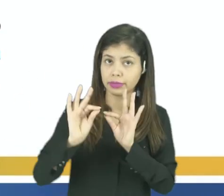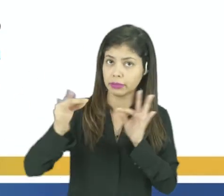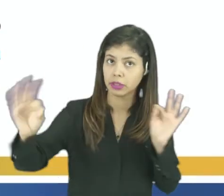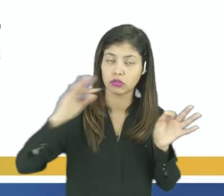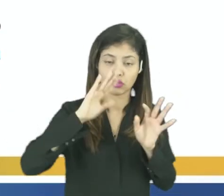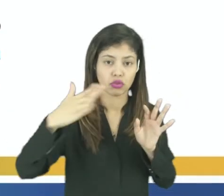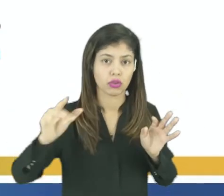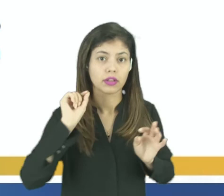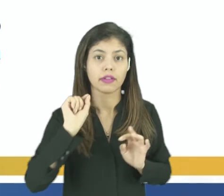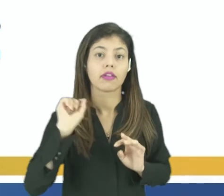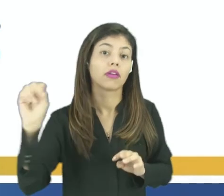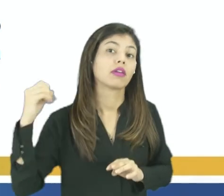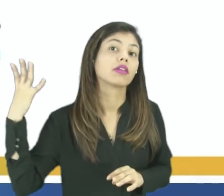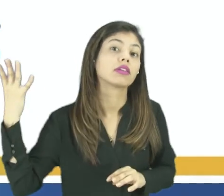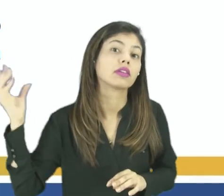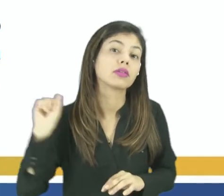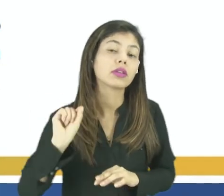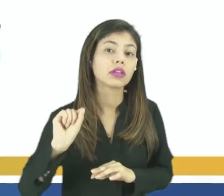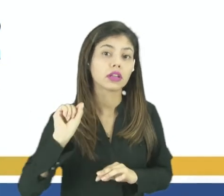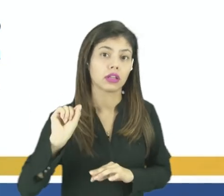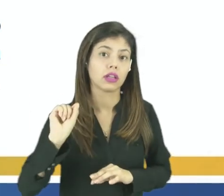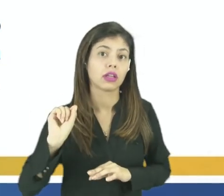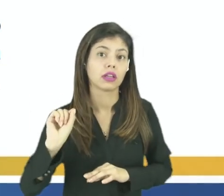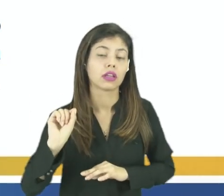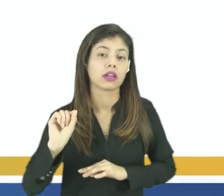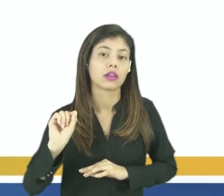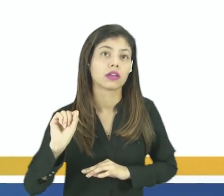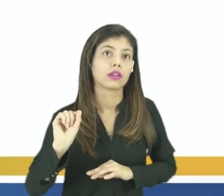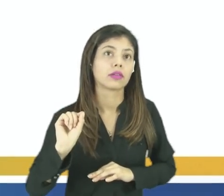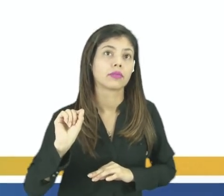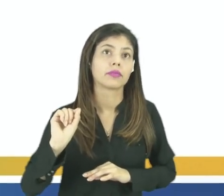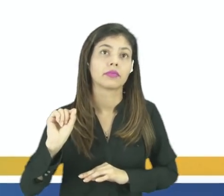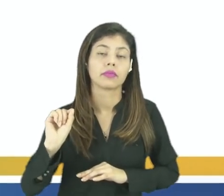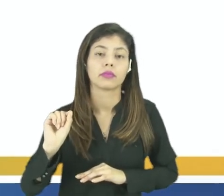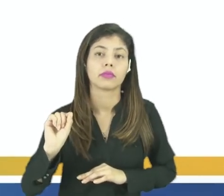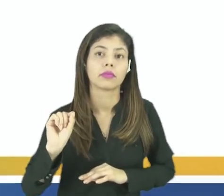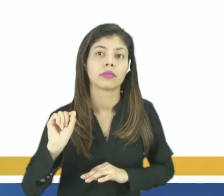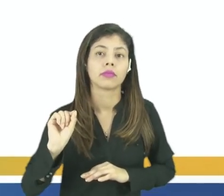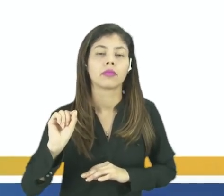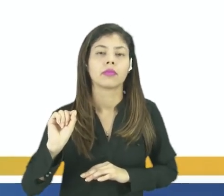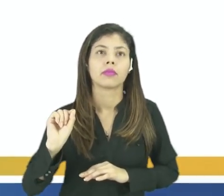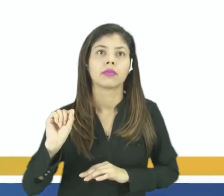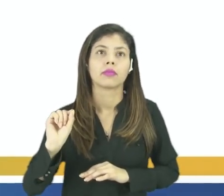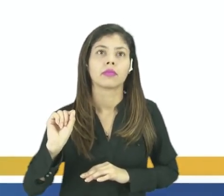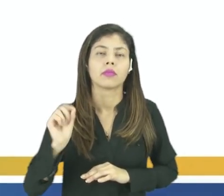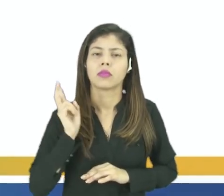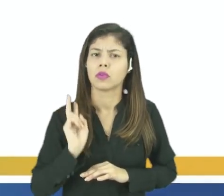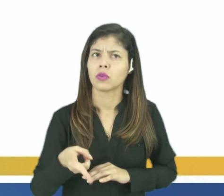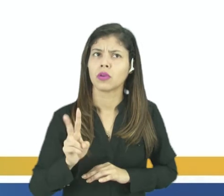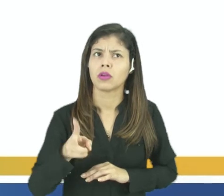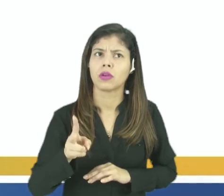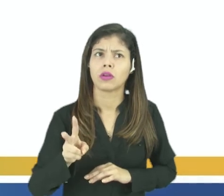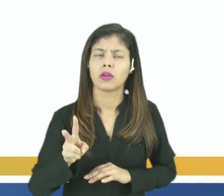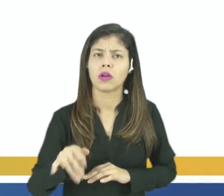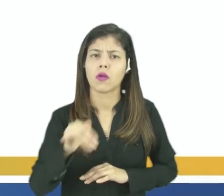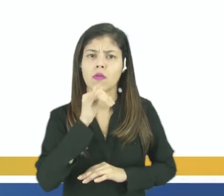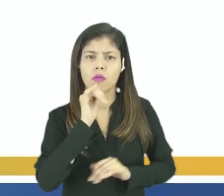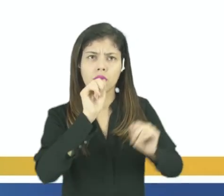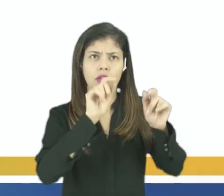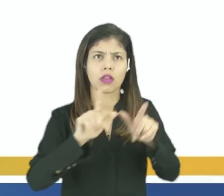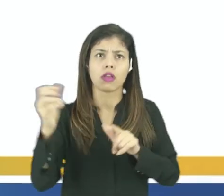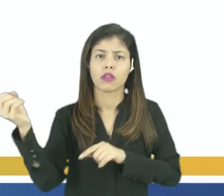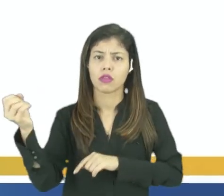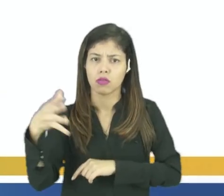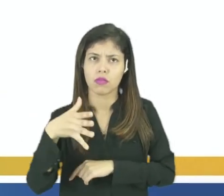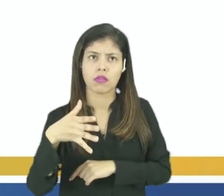é possível ver isso aqui no YouTube, tá? O rapaz reproduz lá, se você tiver interesse em observar como é que ele faz isso, né? Glicerina, inclusive, é